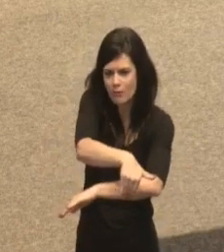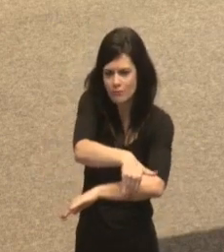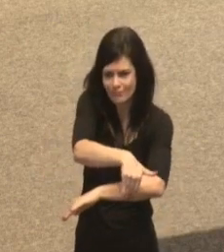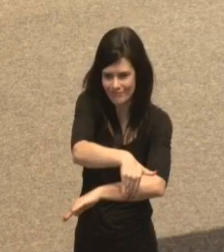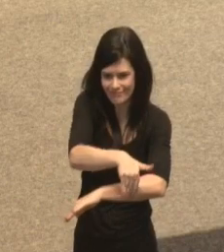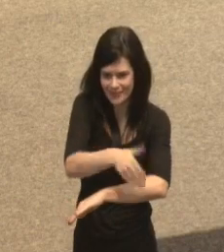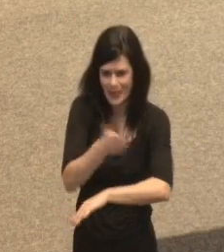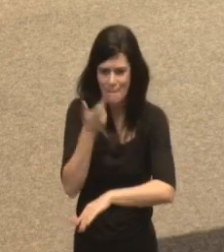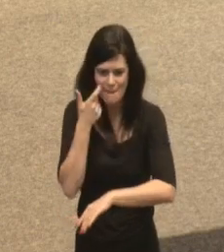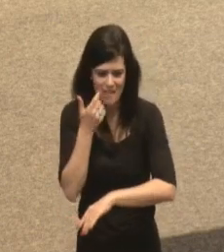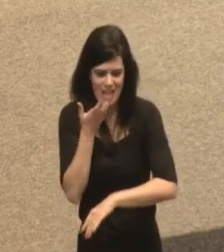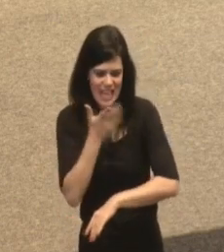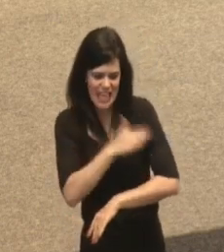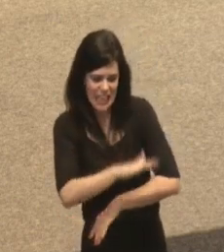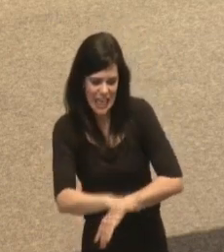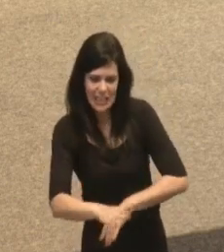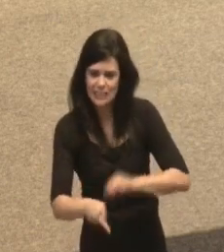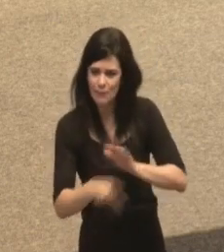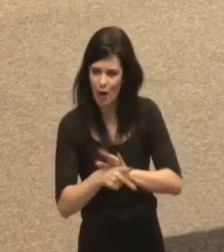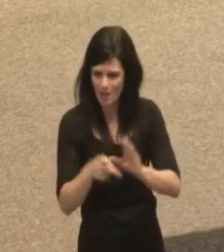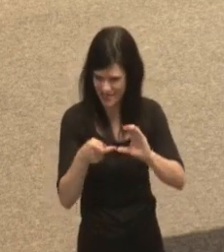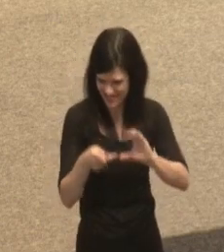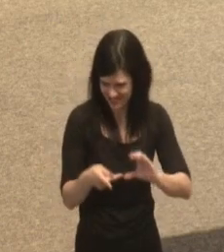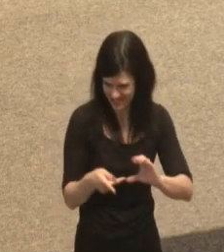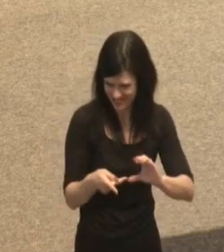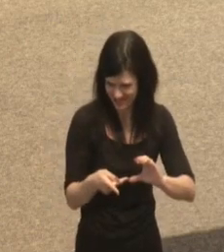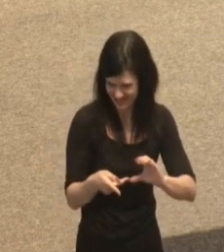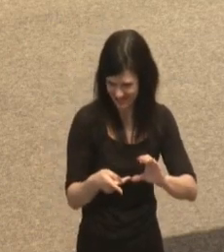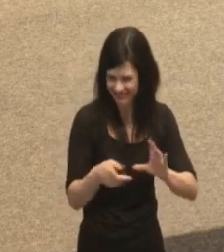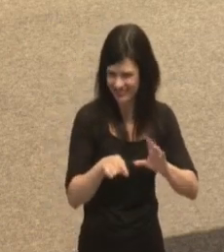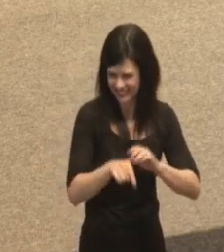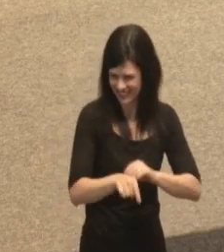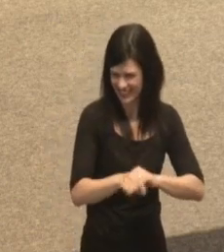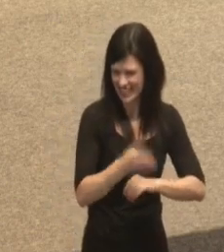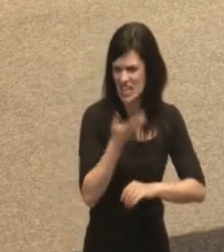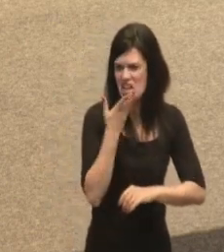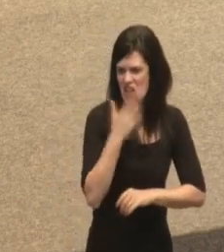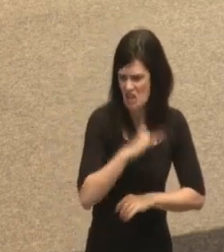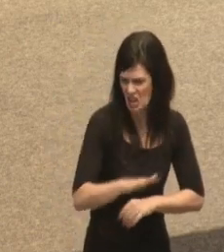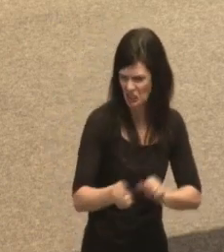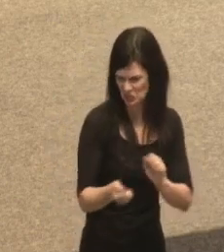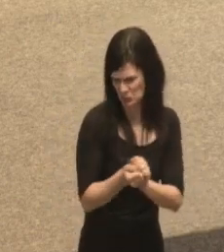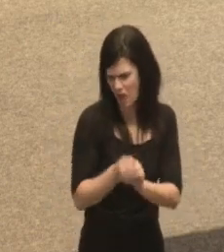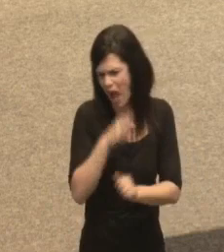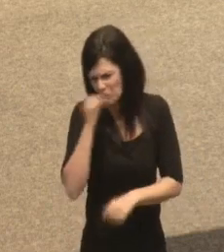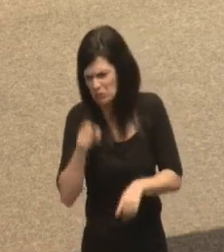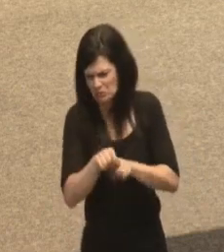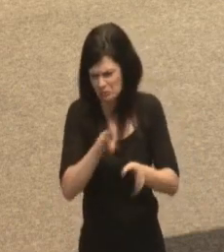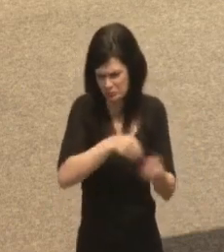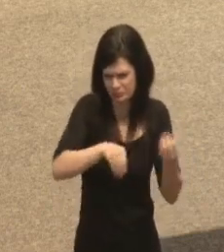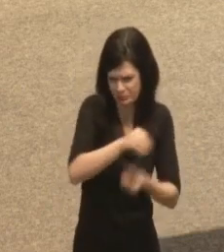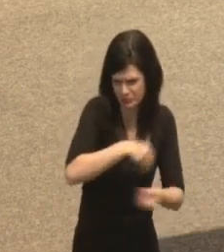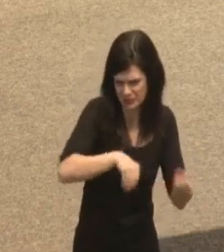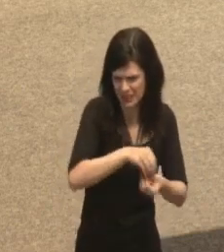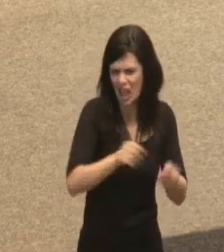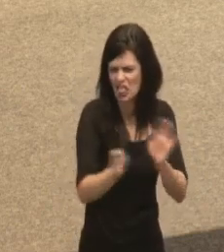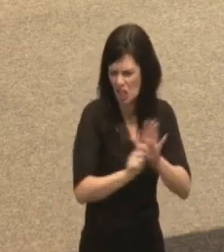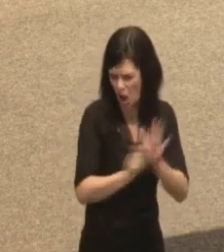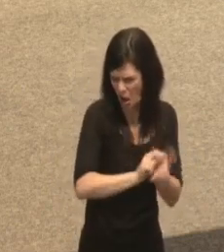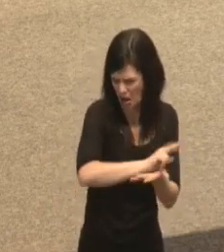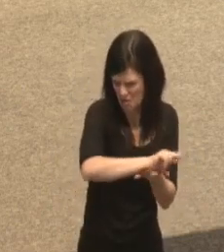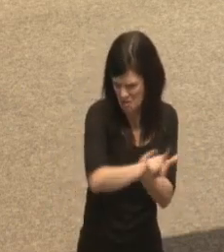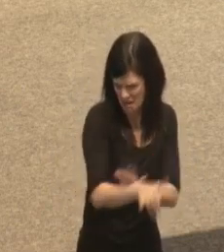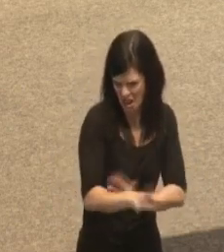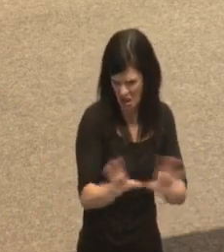Cristolândia, porque lá tinha uma área de pessoas usuárias de drogas, uma cracolândia lá na praça. E